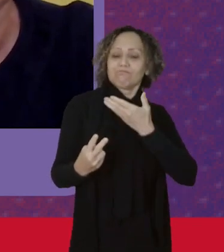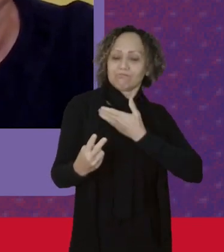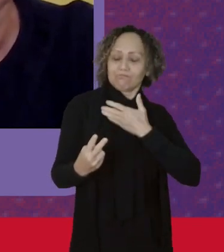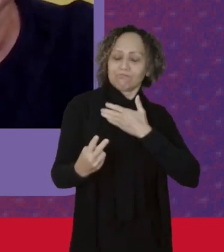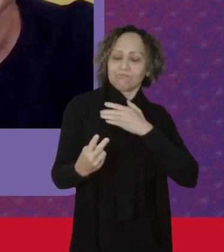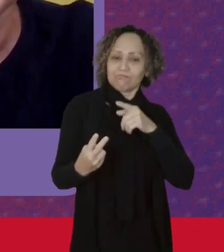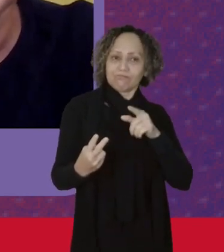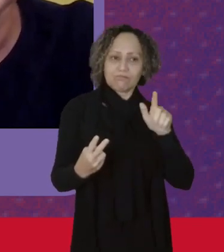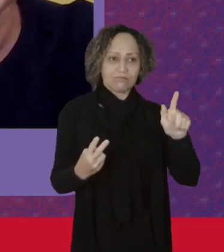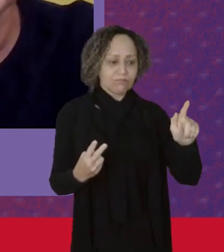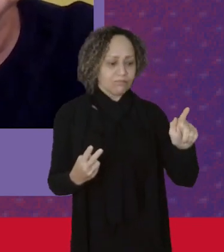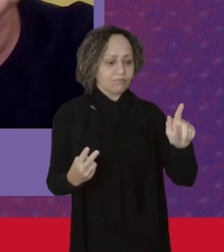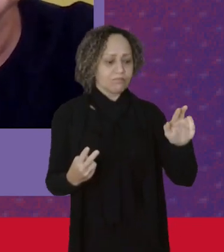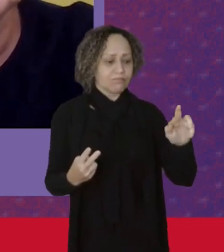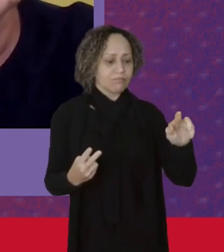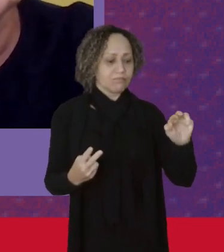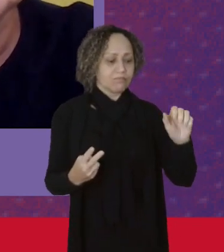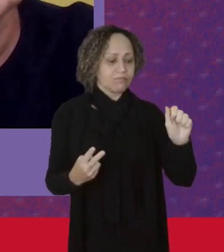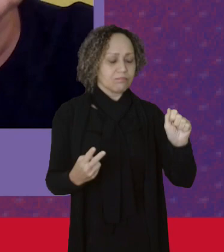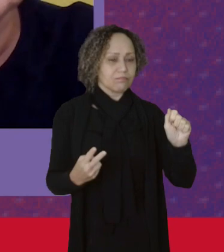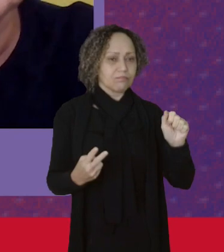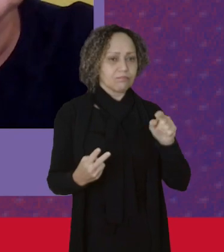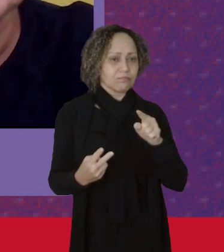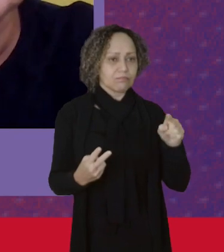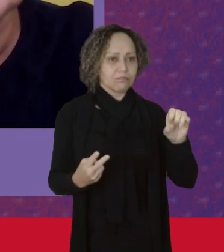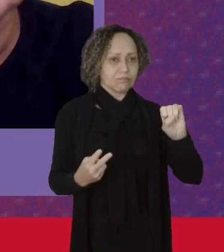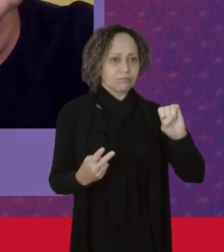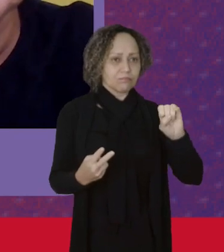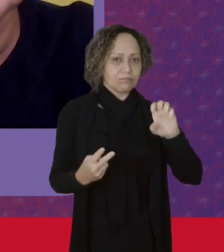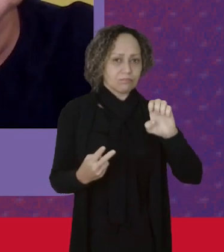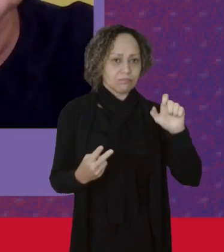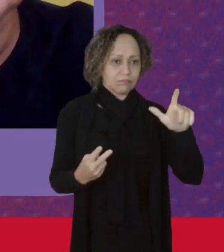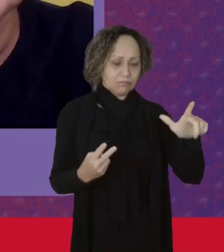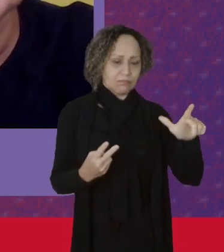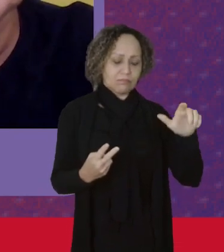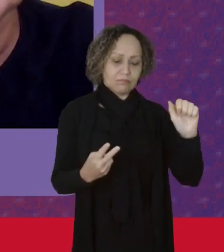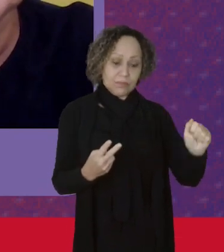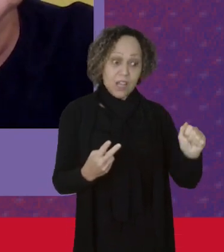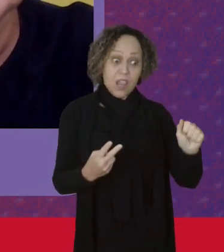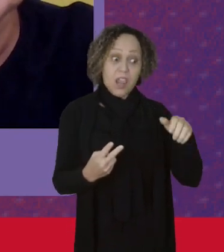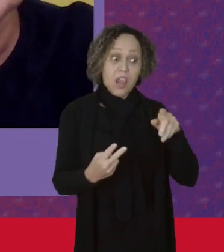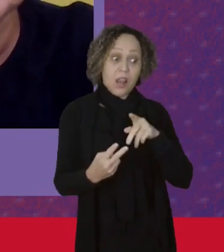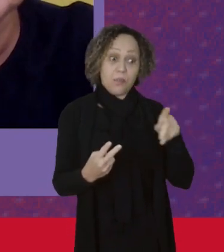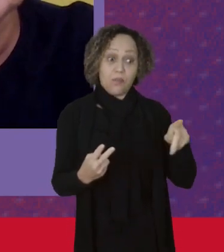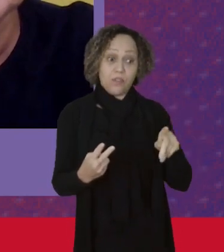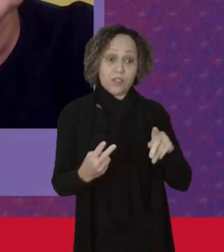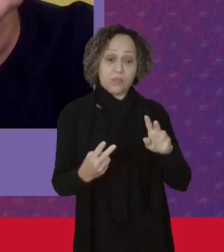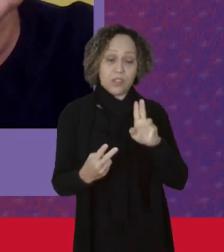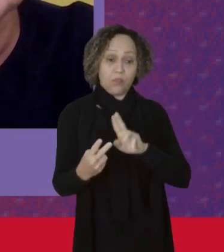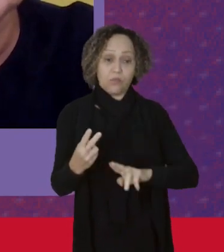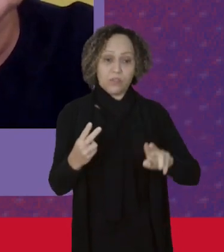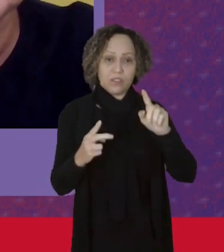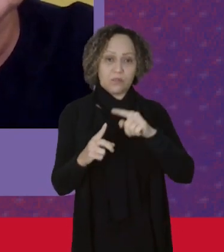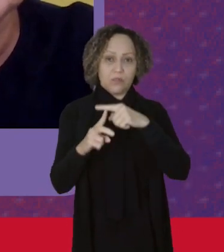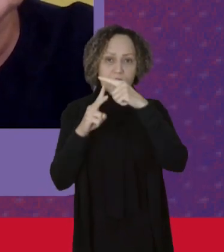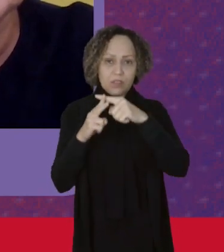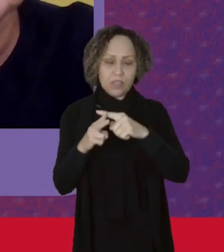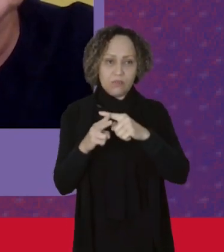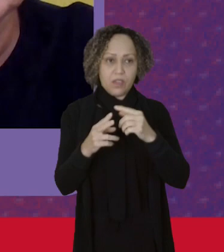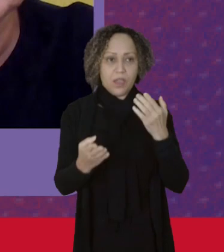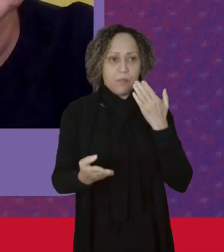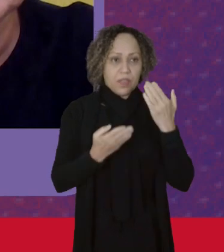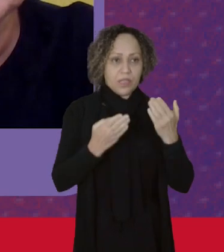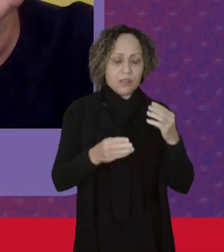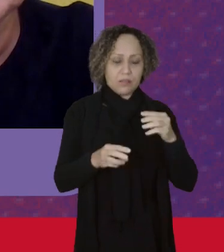Graziele Tagliamento, que é professora da Universidade Positivo, é psicóloga, com graduação e mestrado